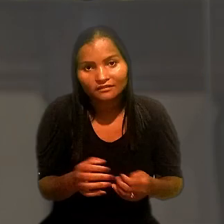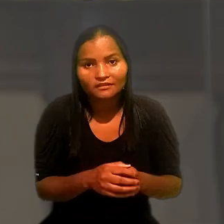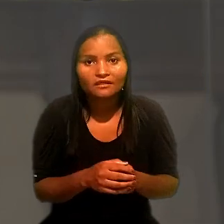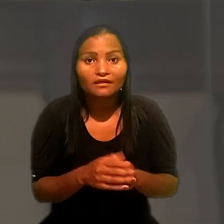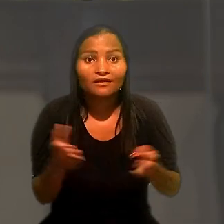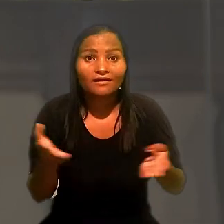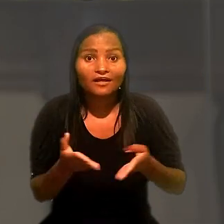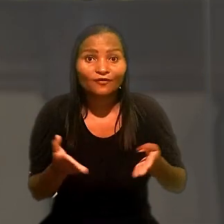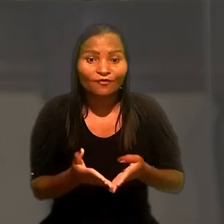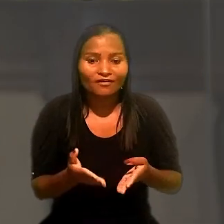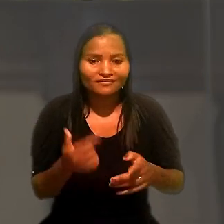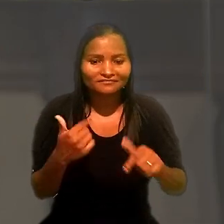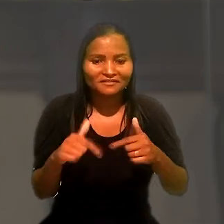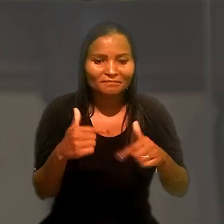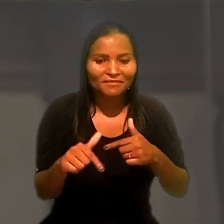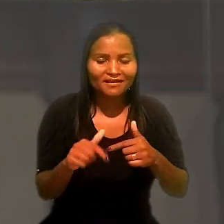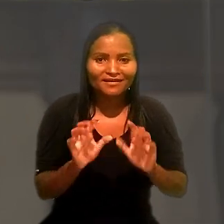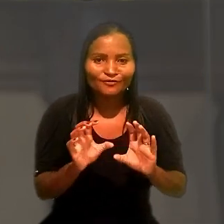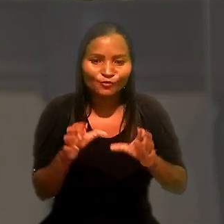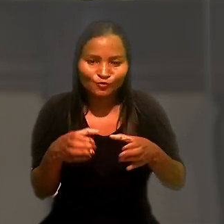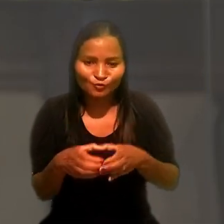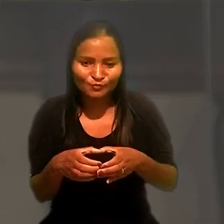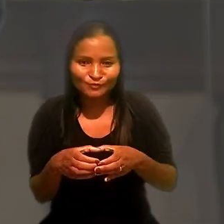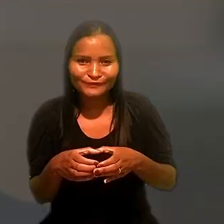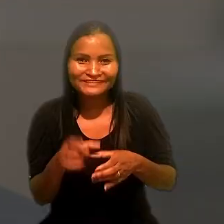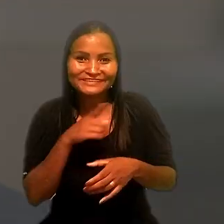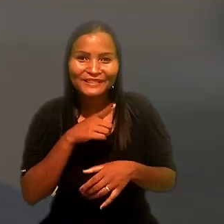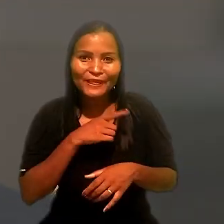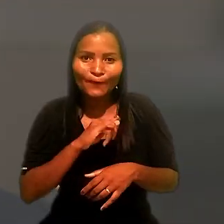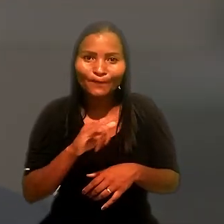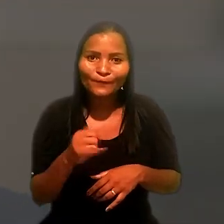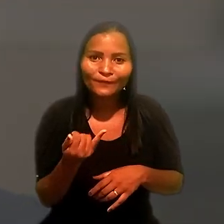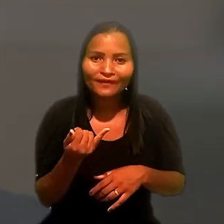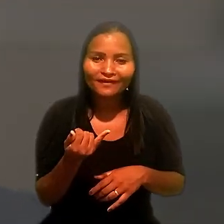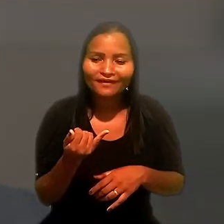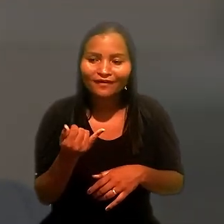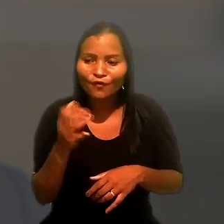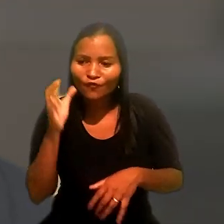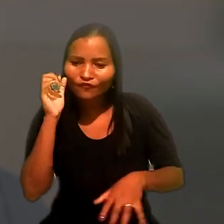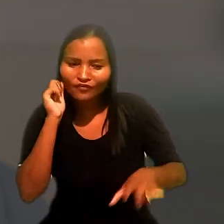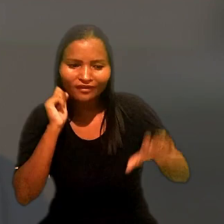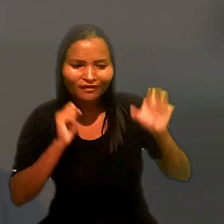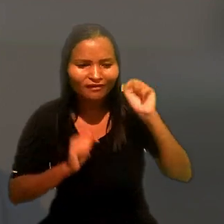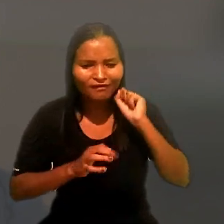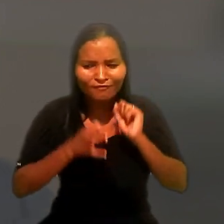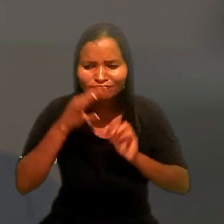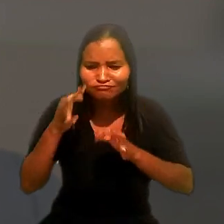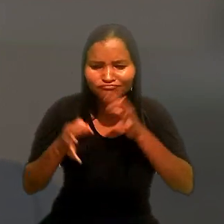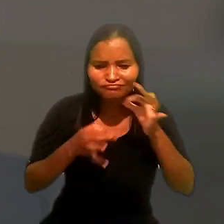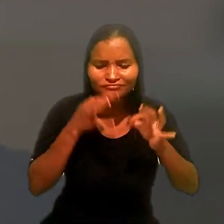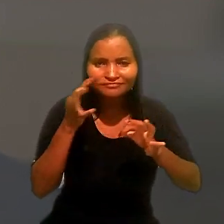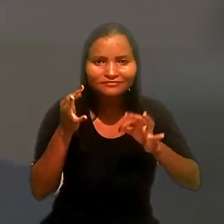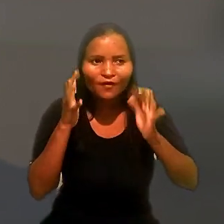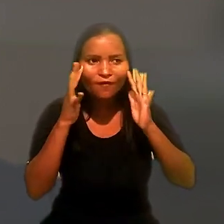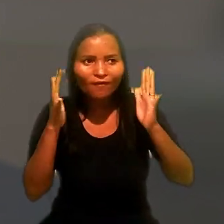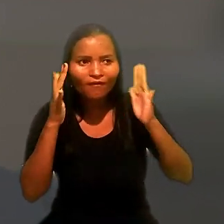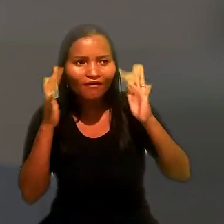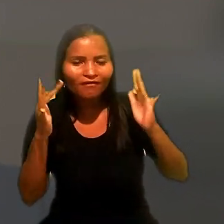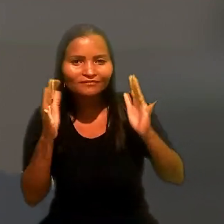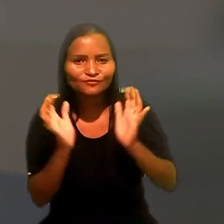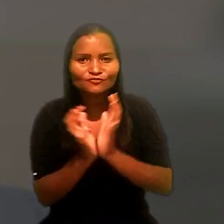sozinho, né? E agora você atua em colegiado e tem a oportunidade de